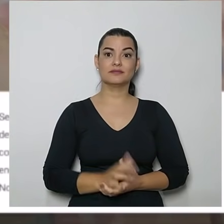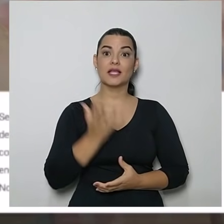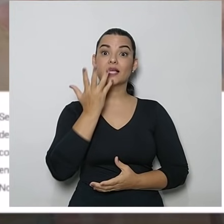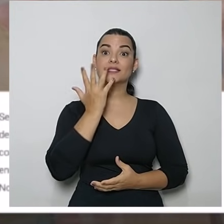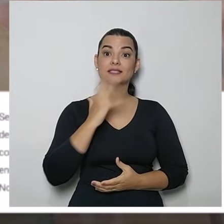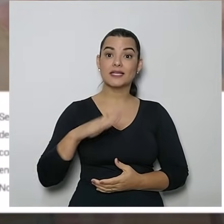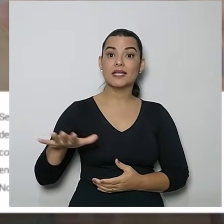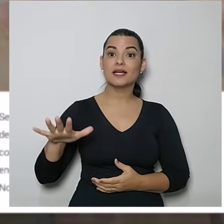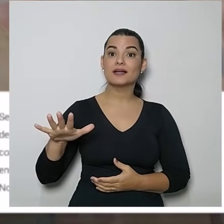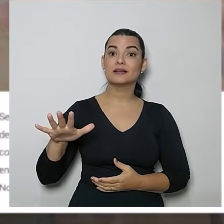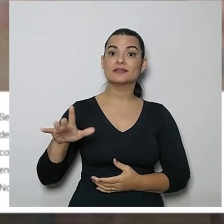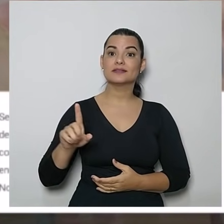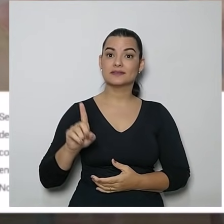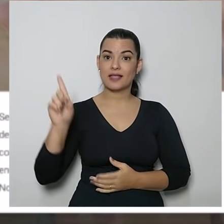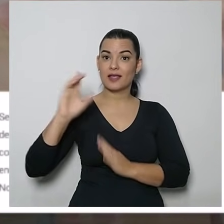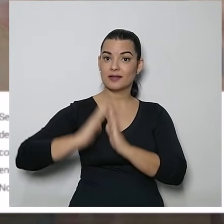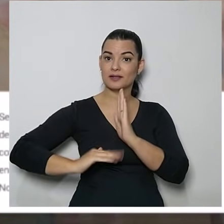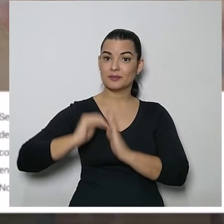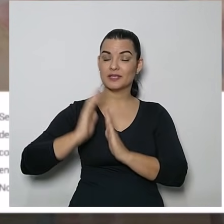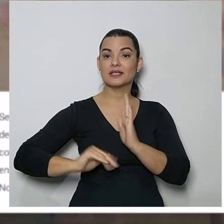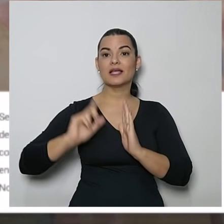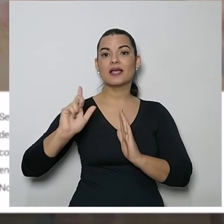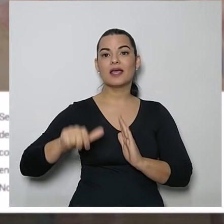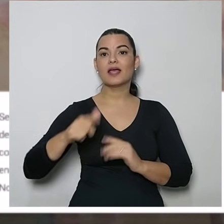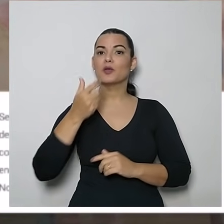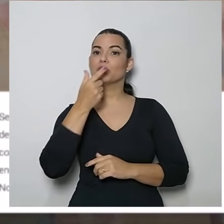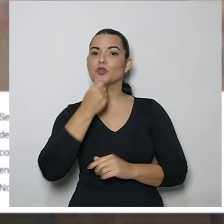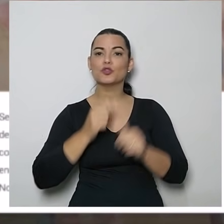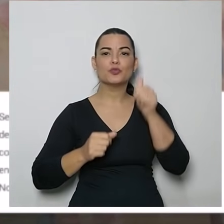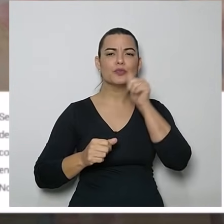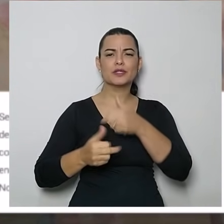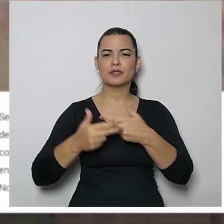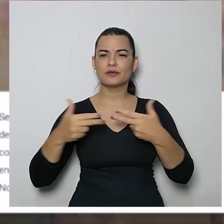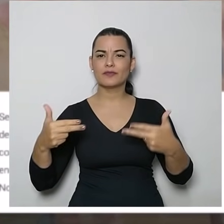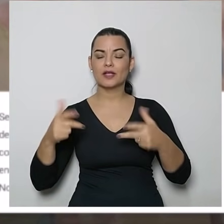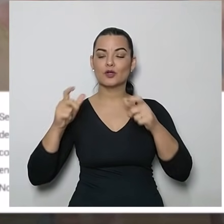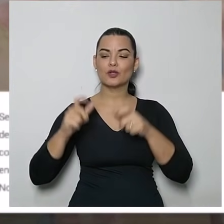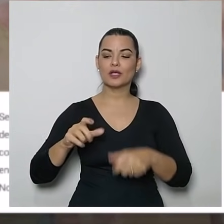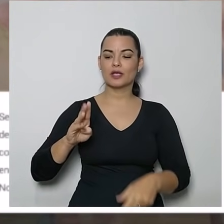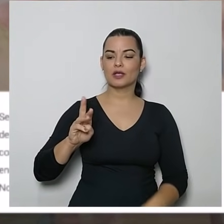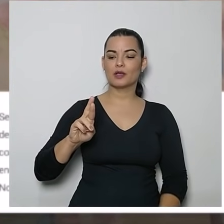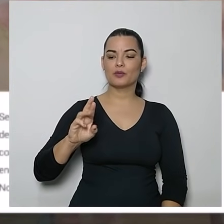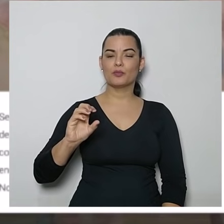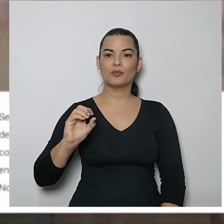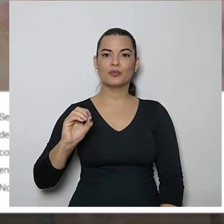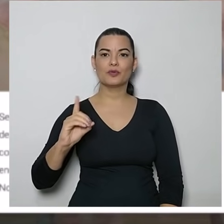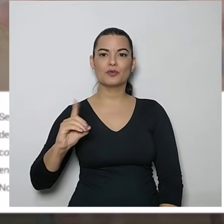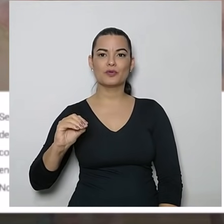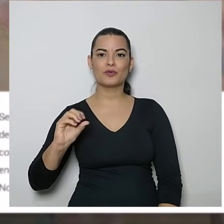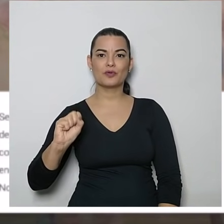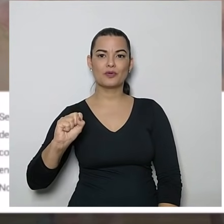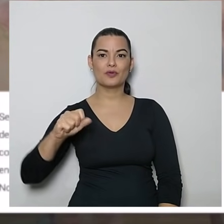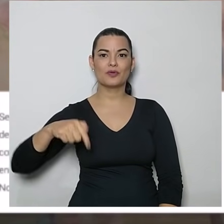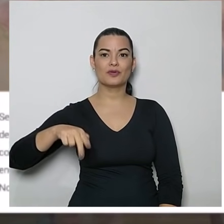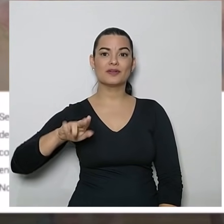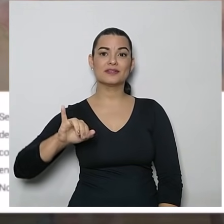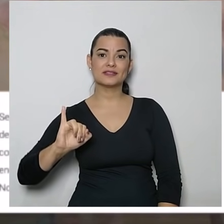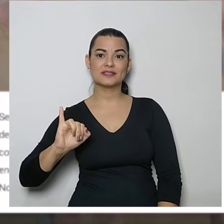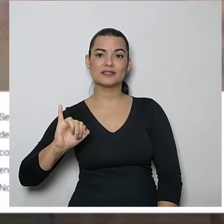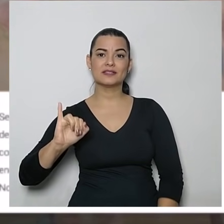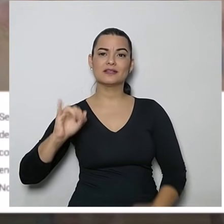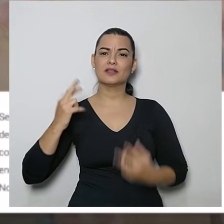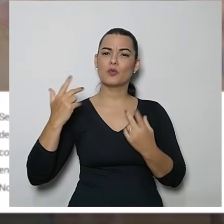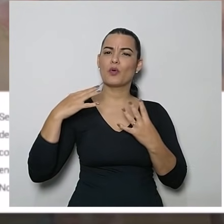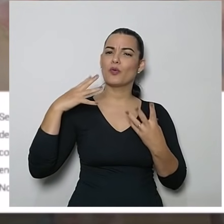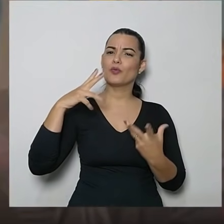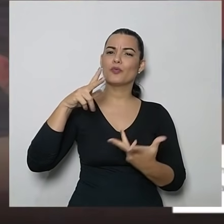Suas crianças são meninos e meninas de Brodowski. Ao final, são crianças universais, como no belíssimo